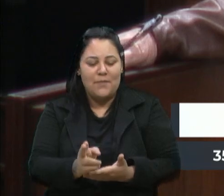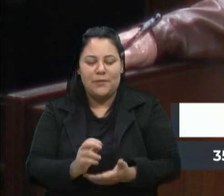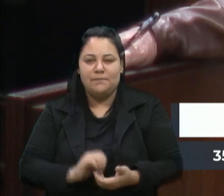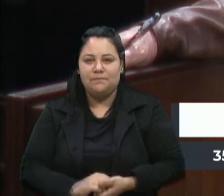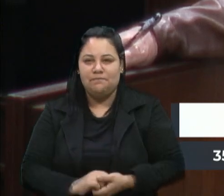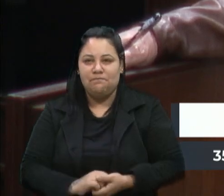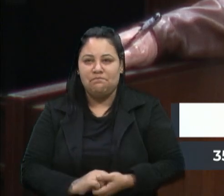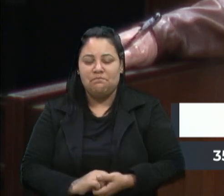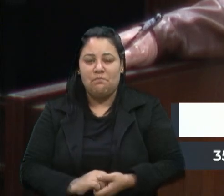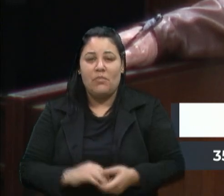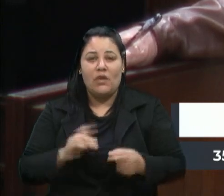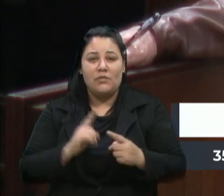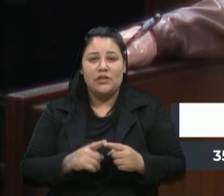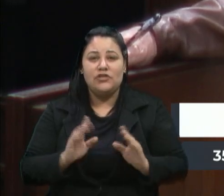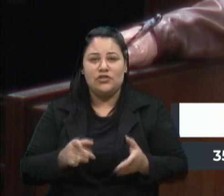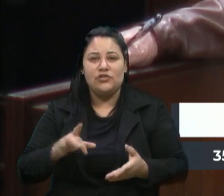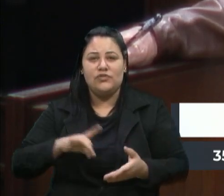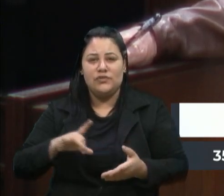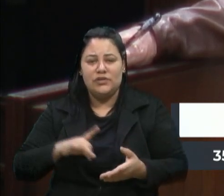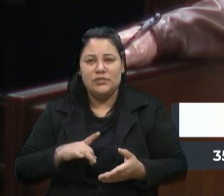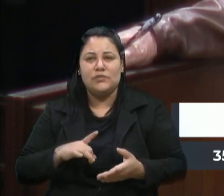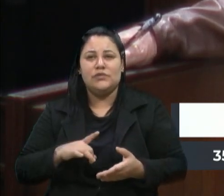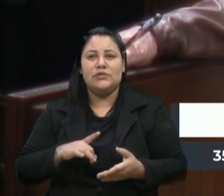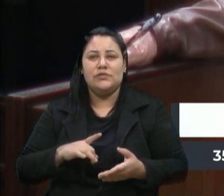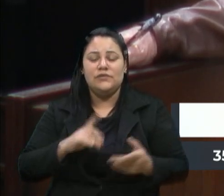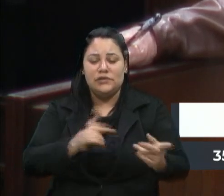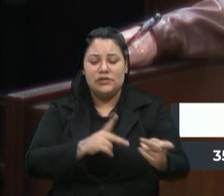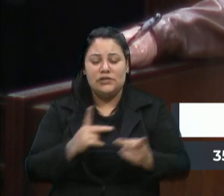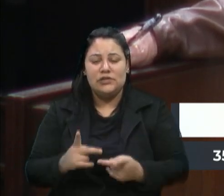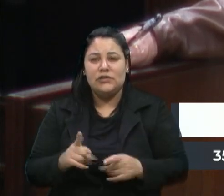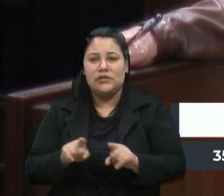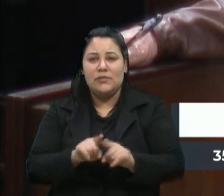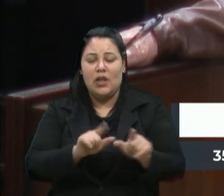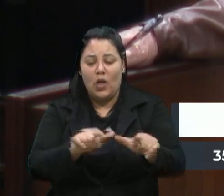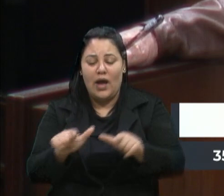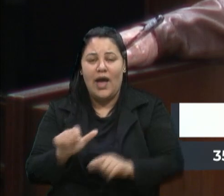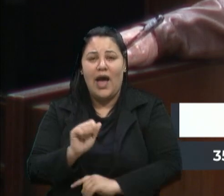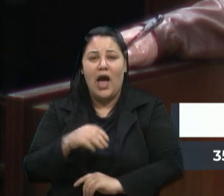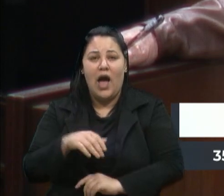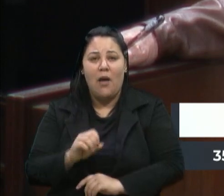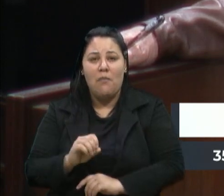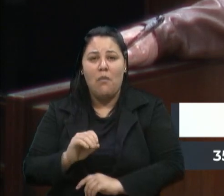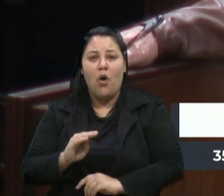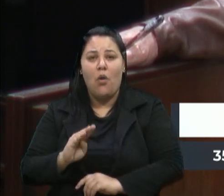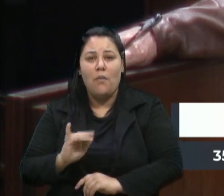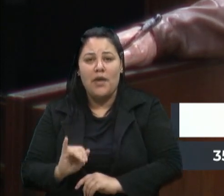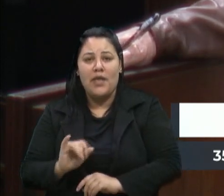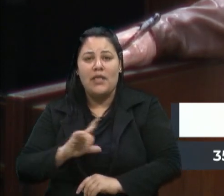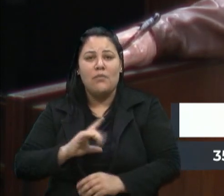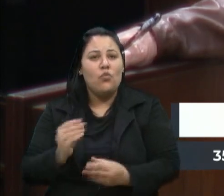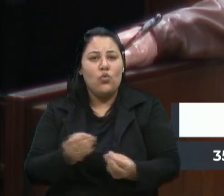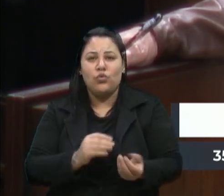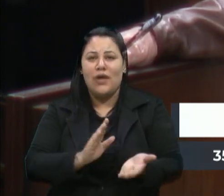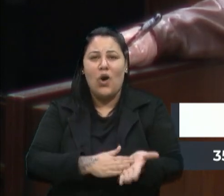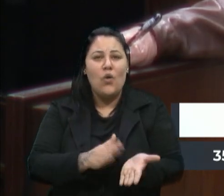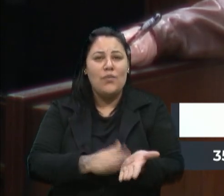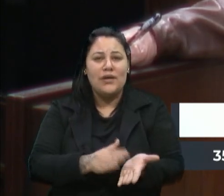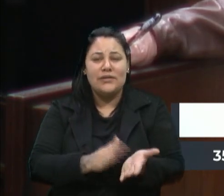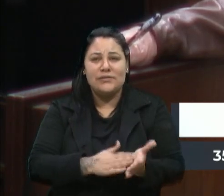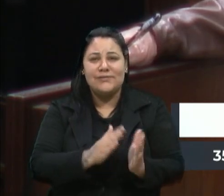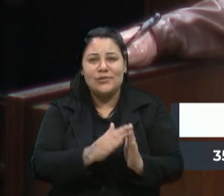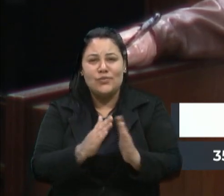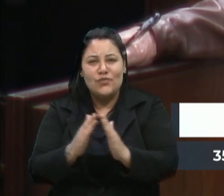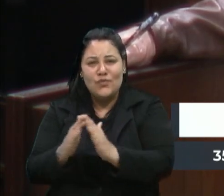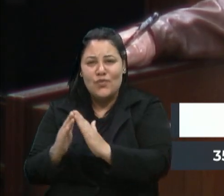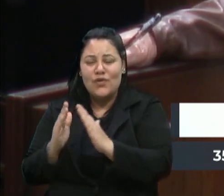Porque passamos pelas AMOBs dos nossos bairros, sabemos muitas vezes essas são cobranças dos moradores. Todos querem ver